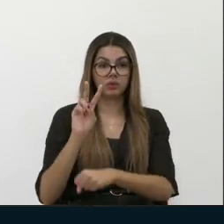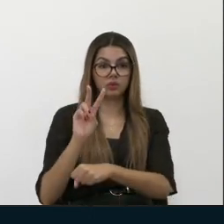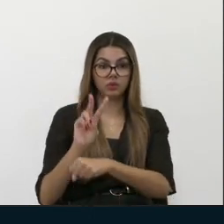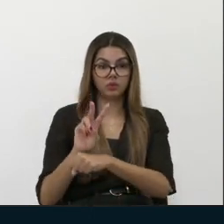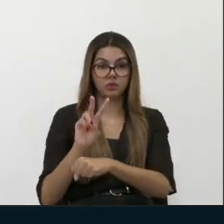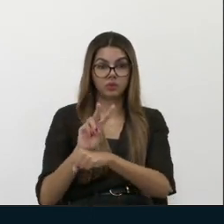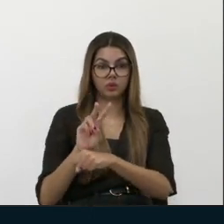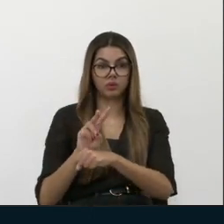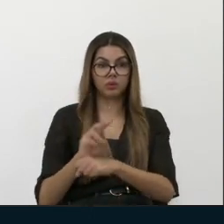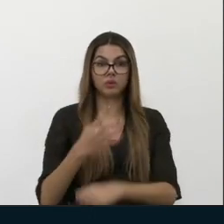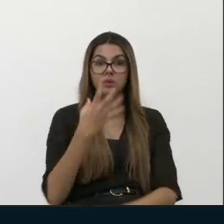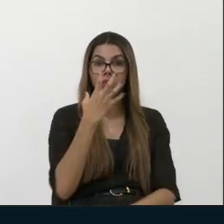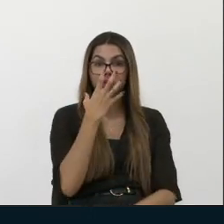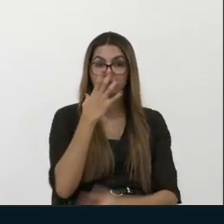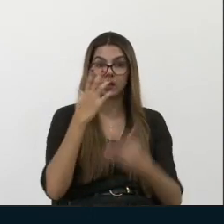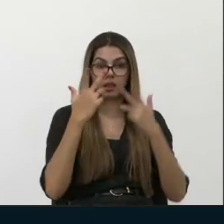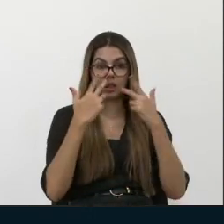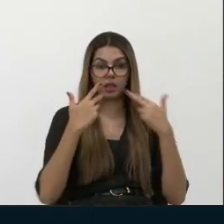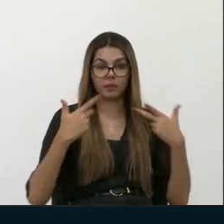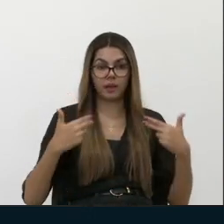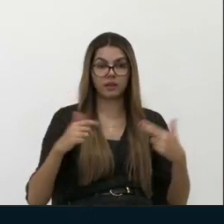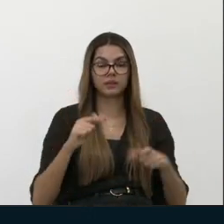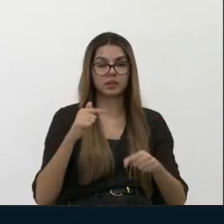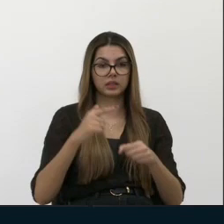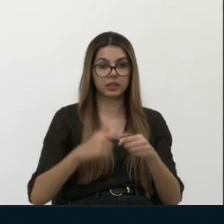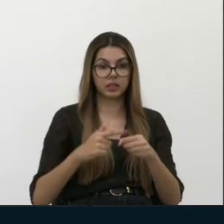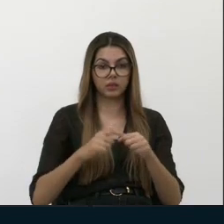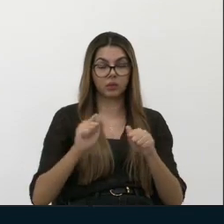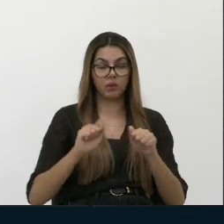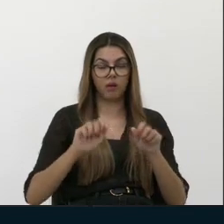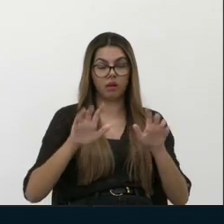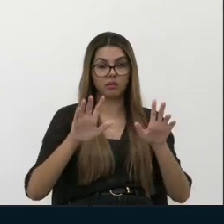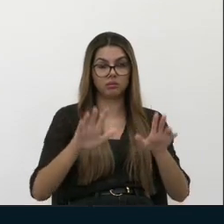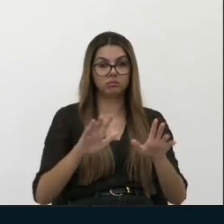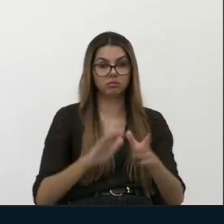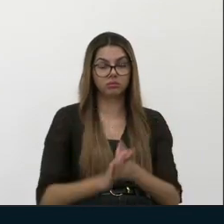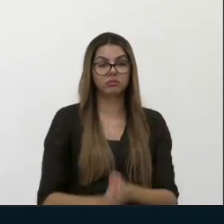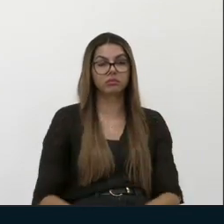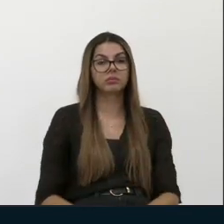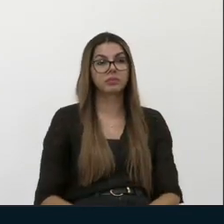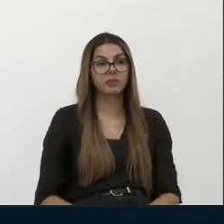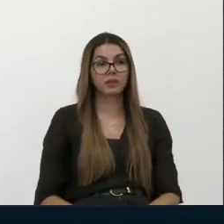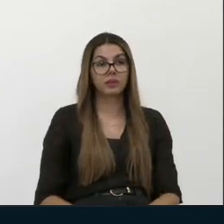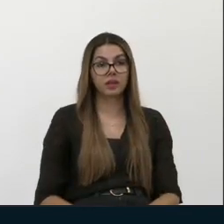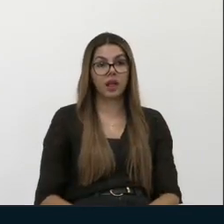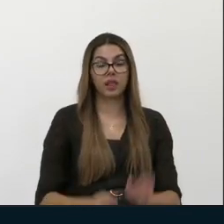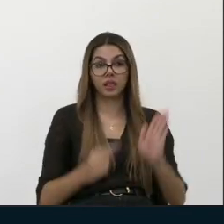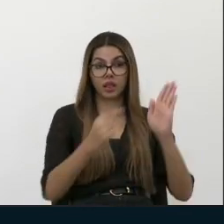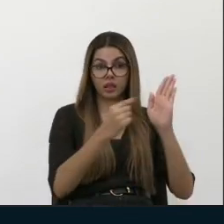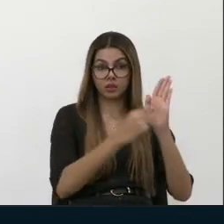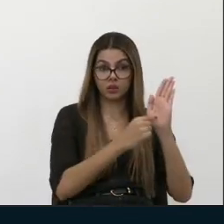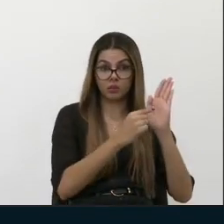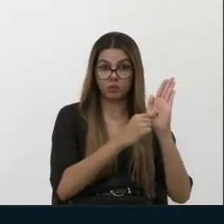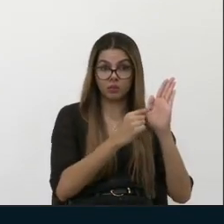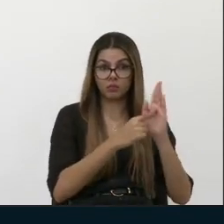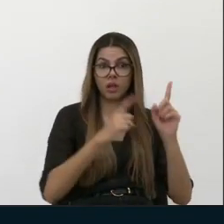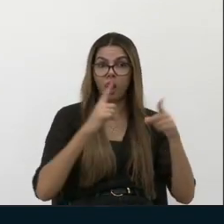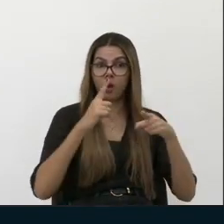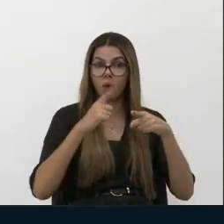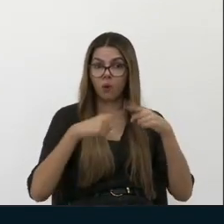Proteção Animal dessa cidade. Há denúncias muito sérias contra essa